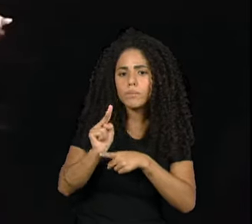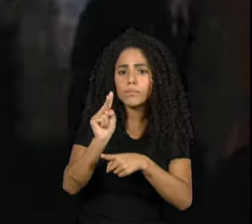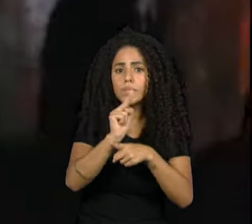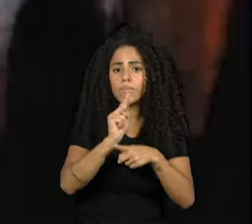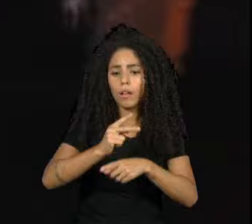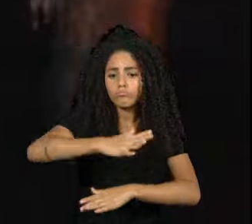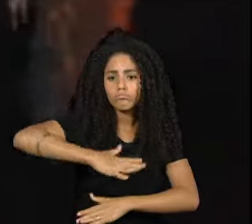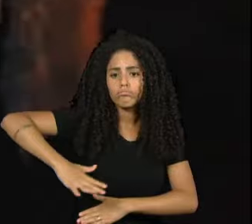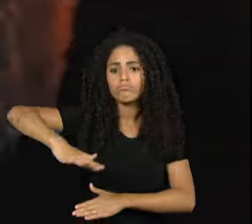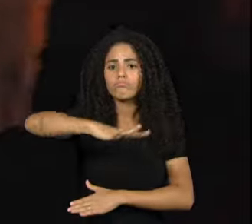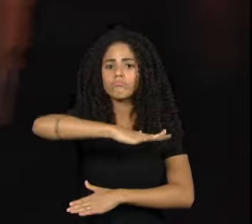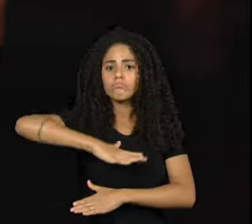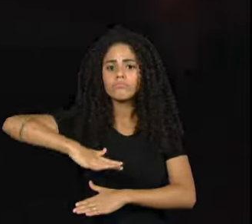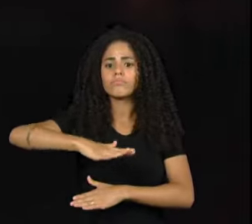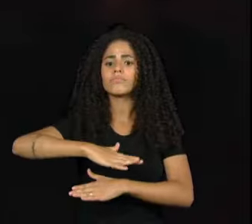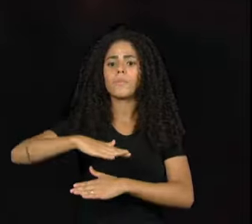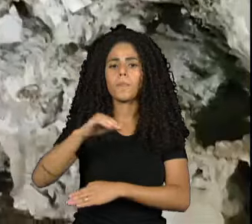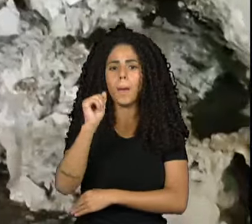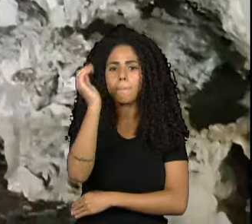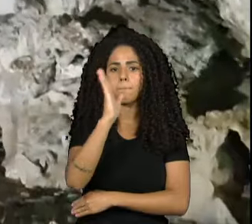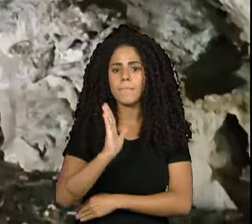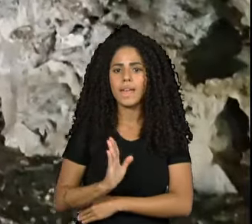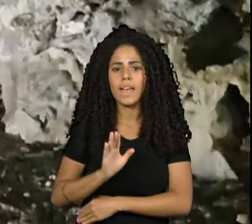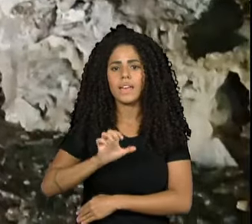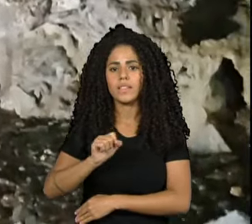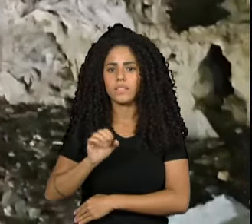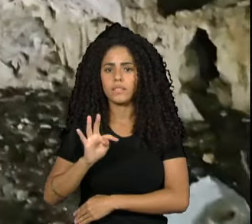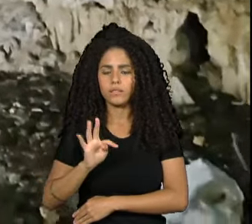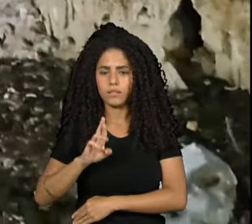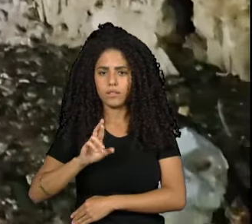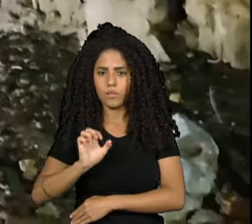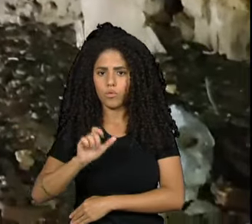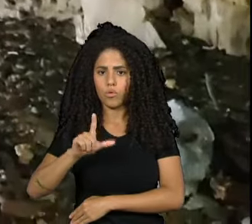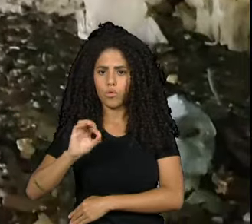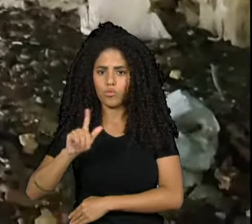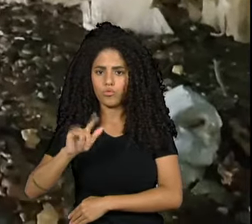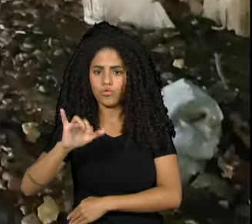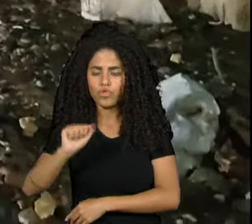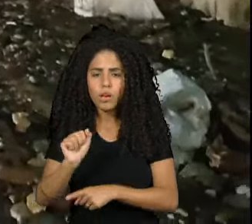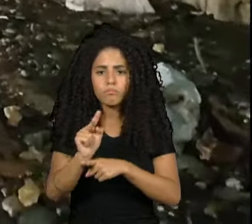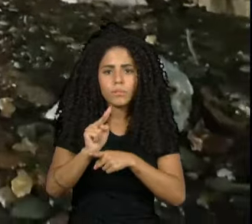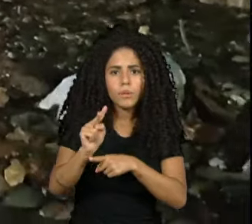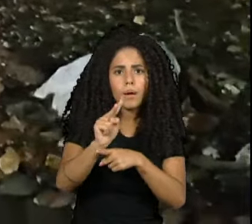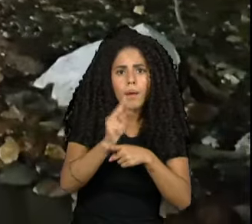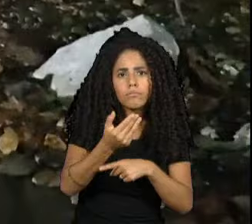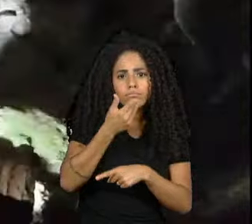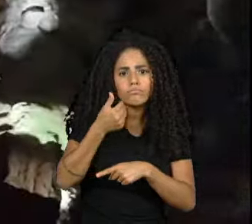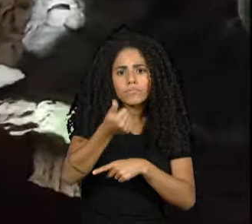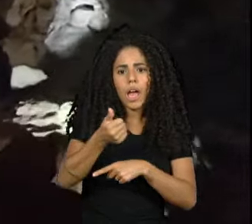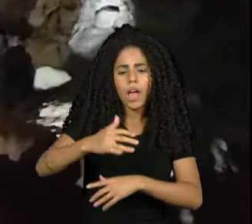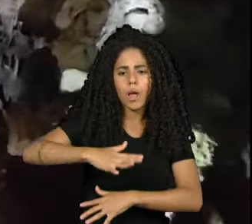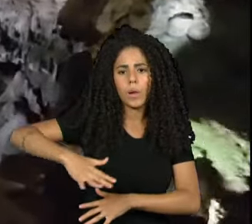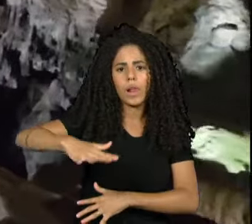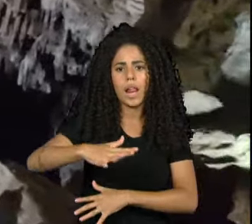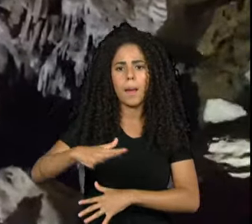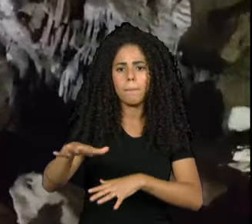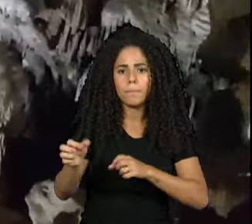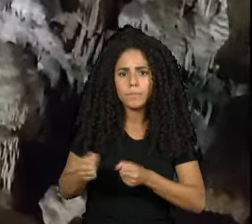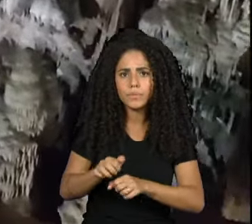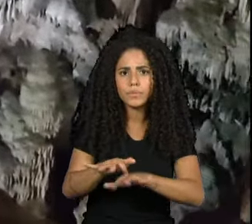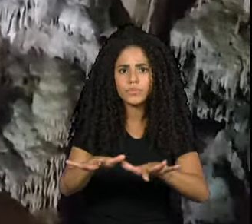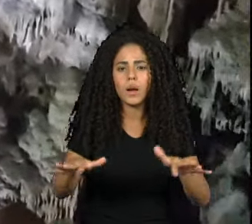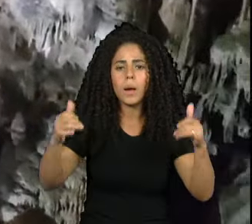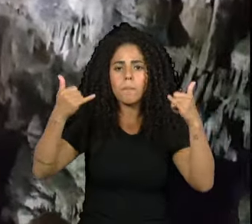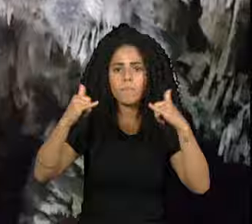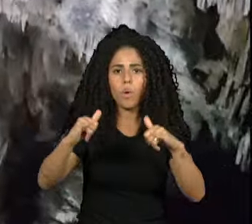Sociedade Brasileira de Espeleologia afirma que o decreto mostra a interferência dos Ministérios de Minas e Energia